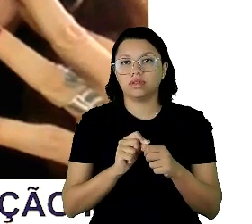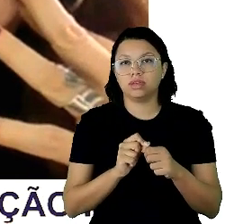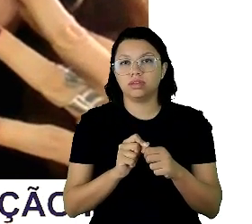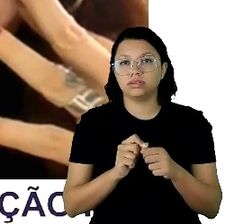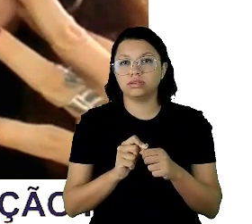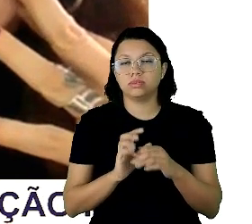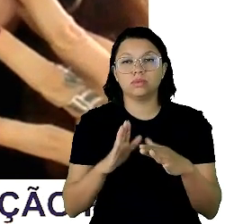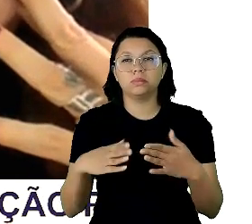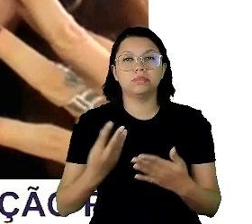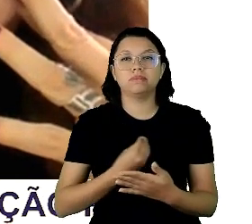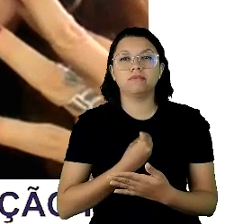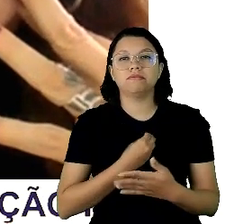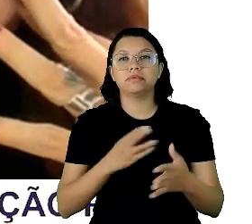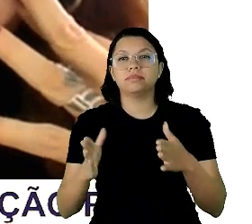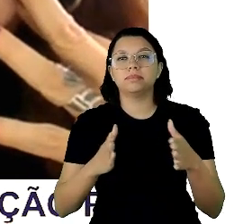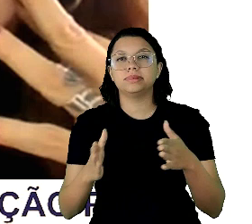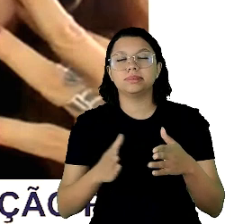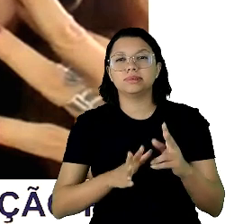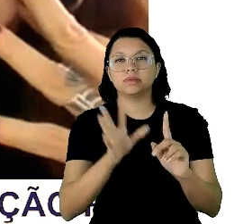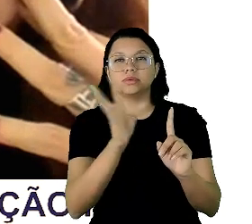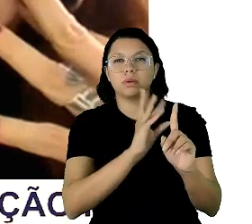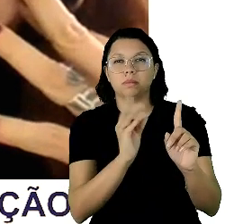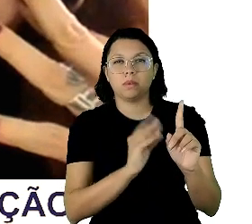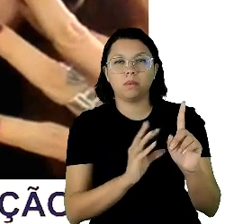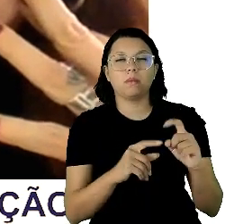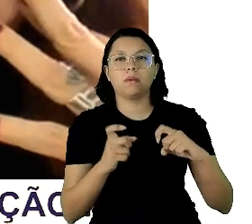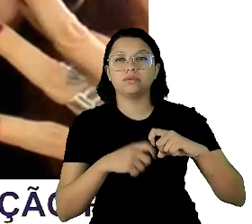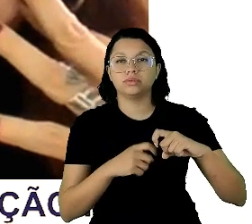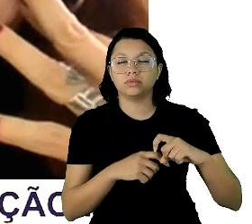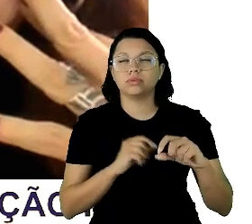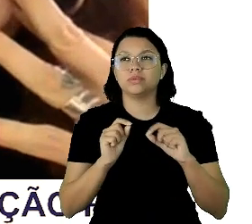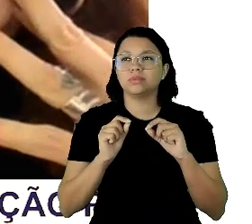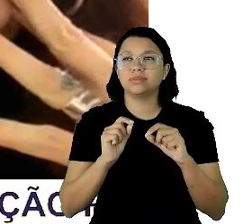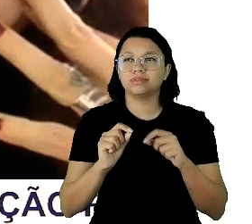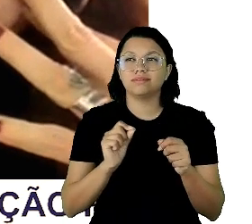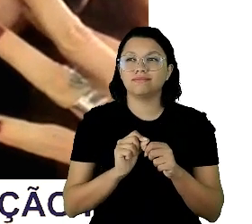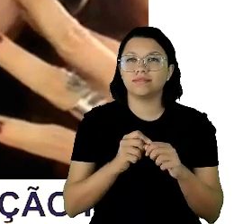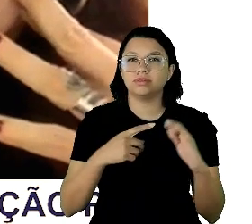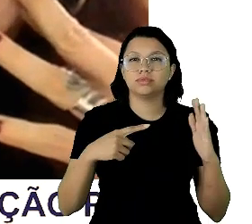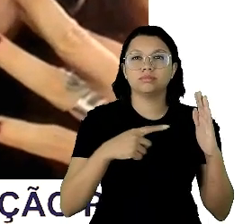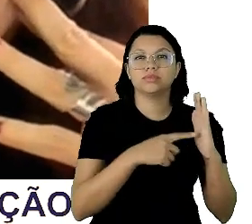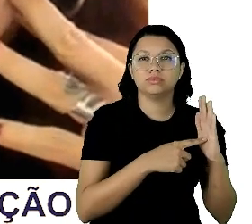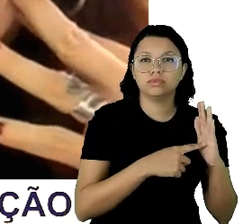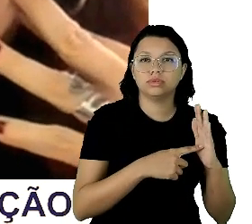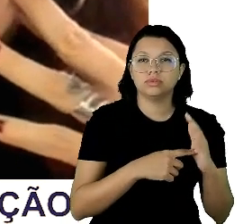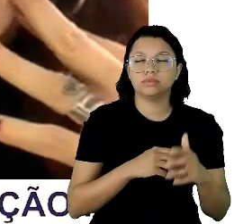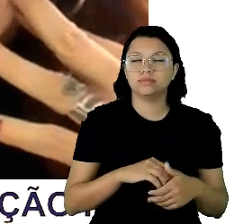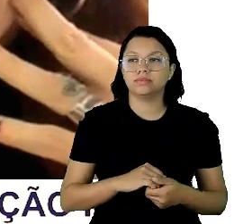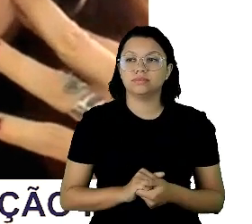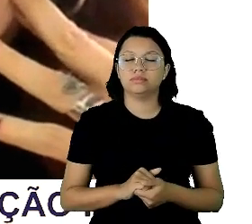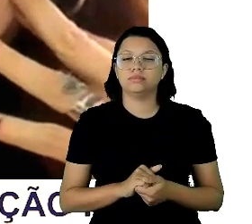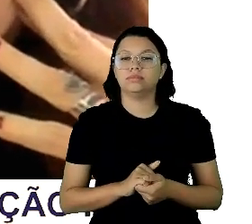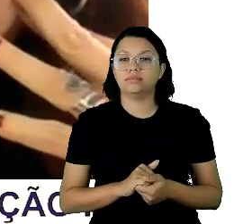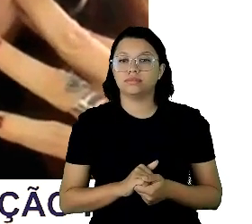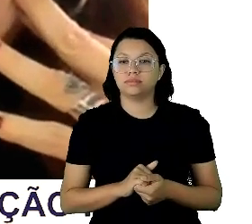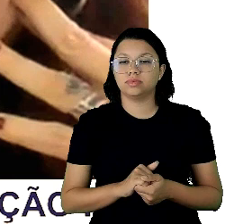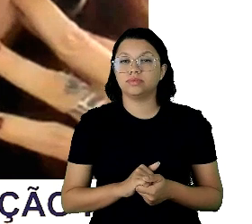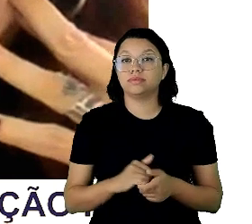importunação. Qual o veículo para denúncias? Tem que, primeira coisa,